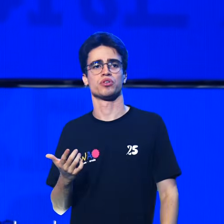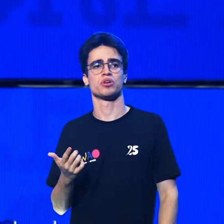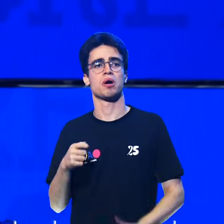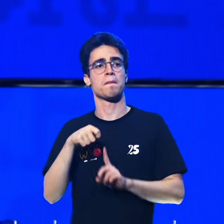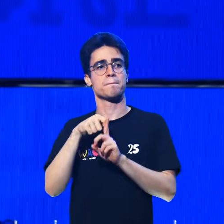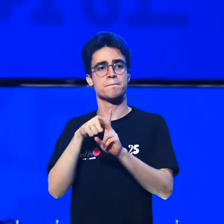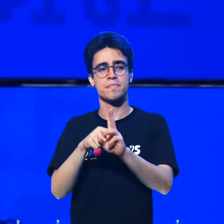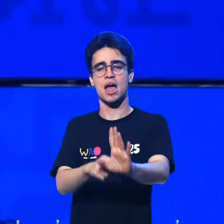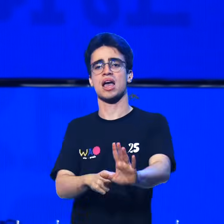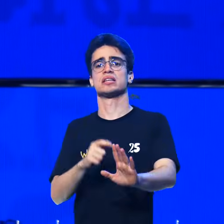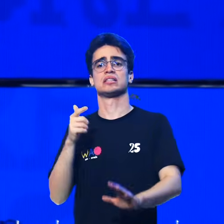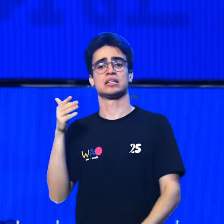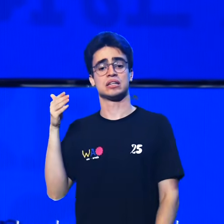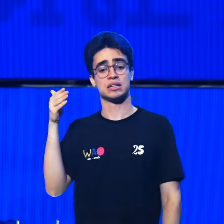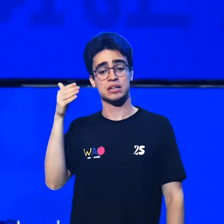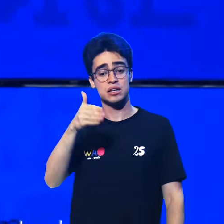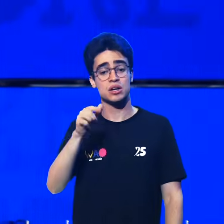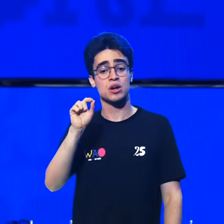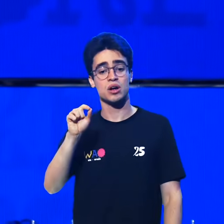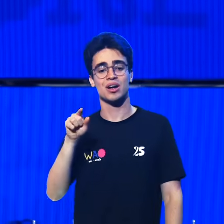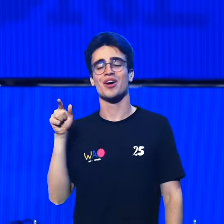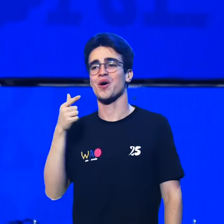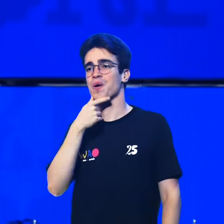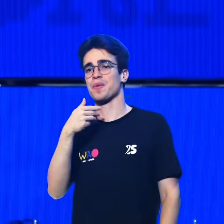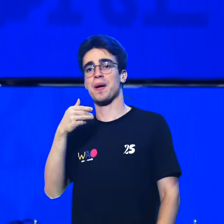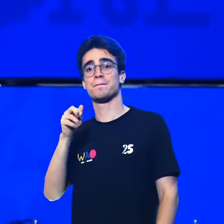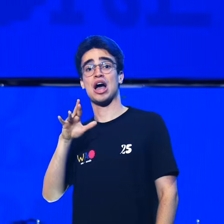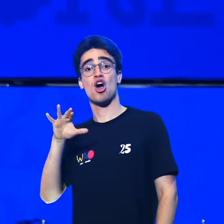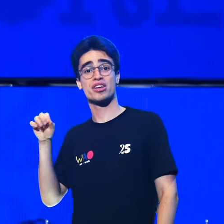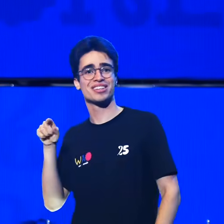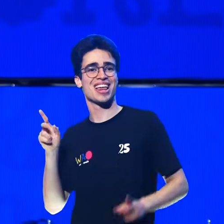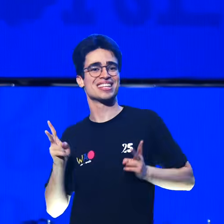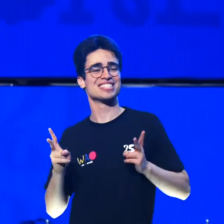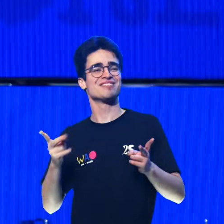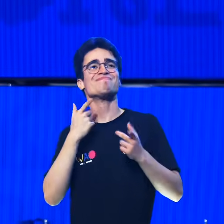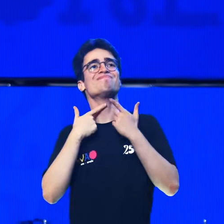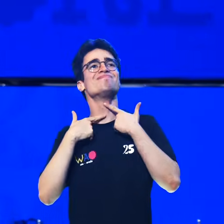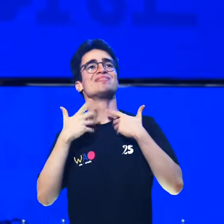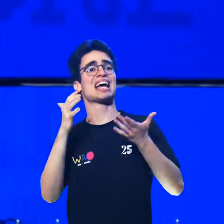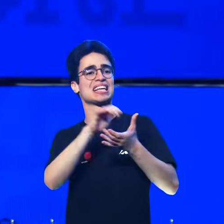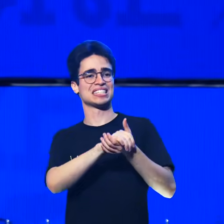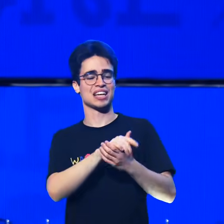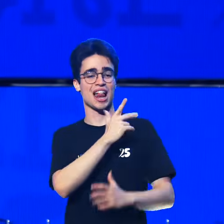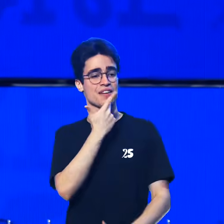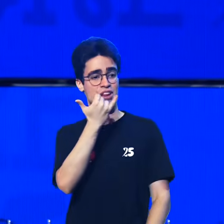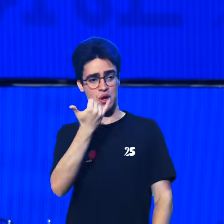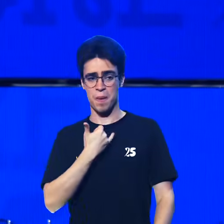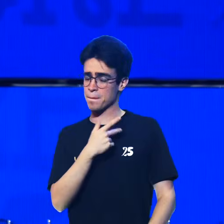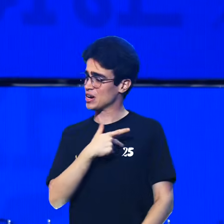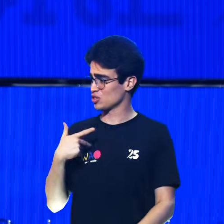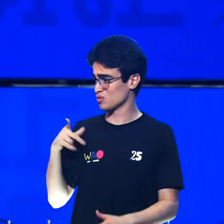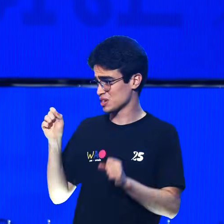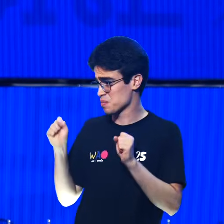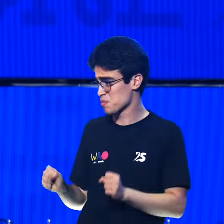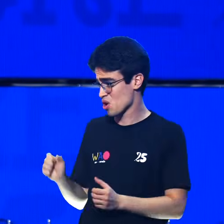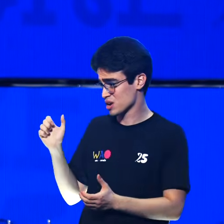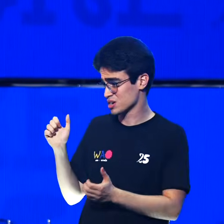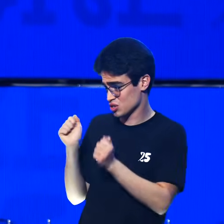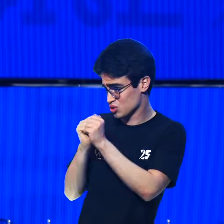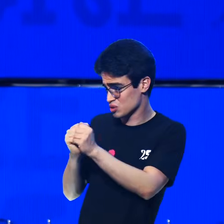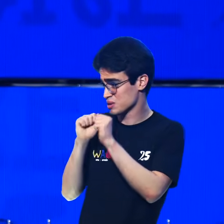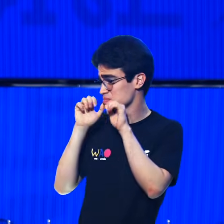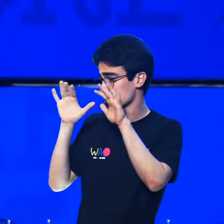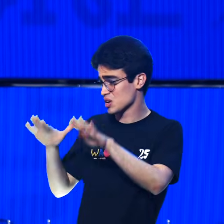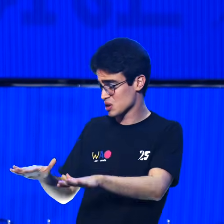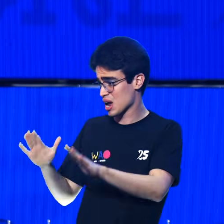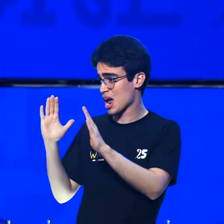meses depois, o que o Maurício sempre queria que eles se casassem, pastor, você pode fazer o nosso casamento? A gente sabe